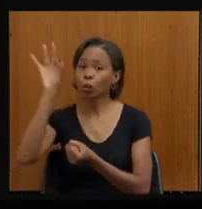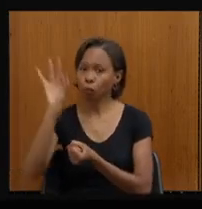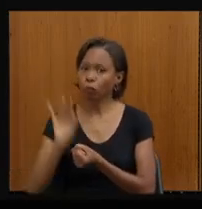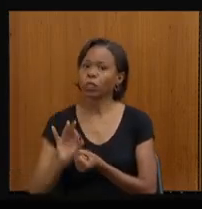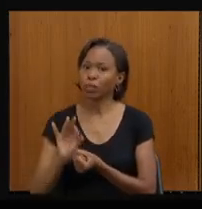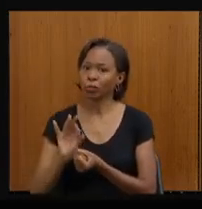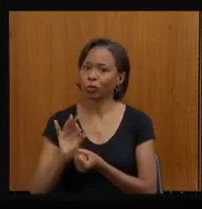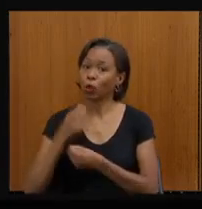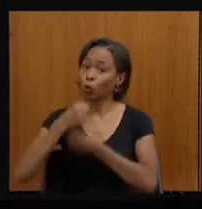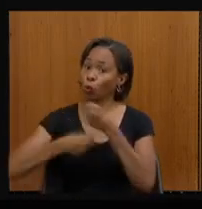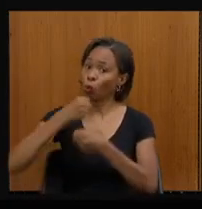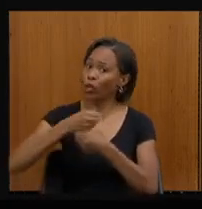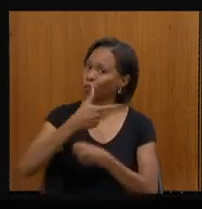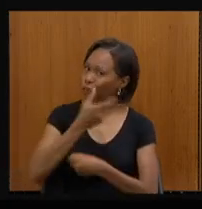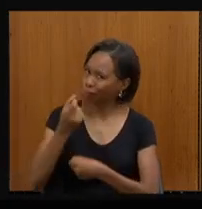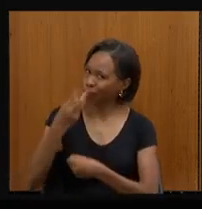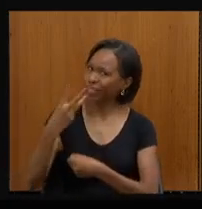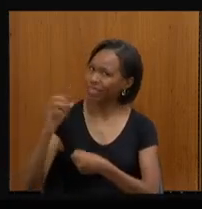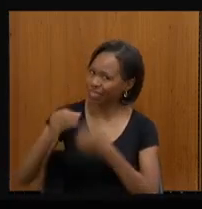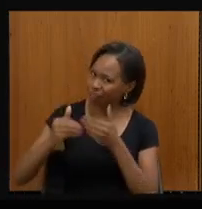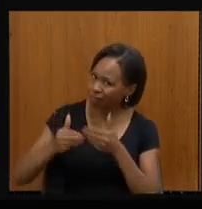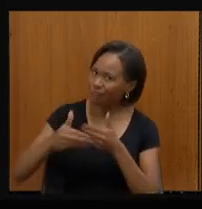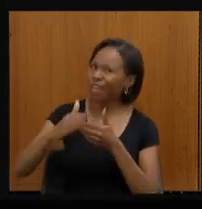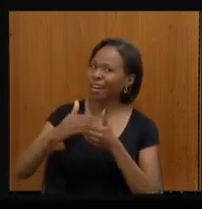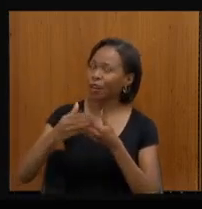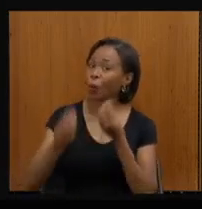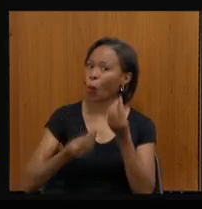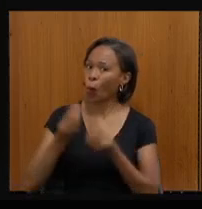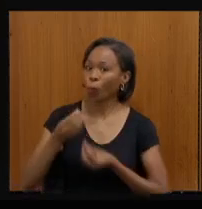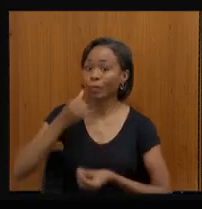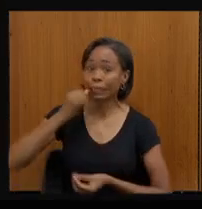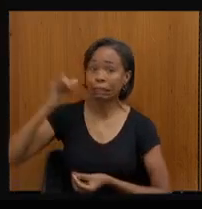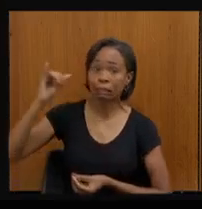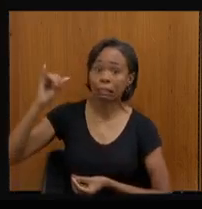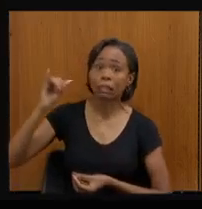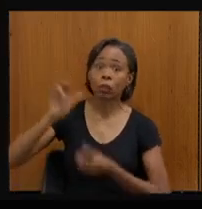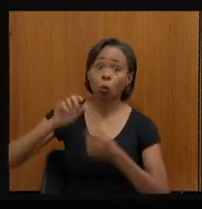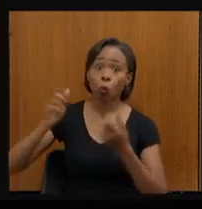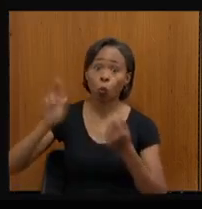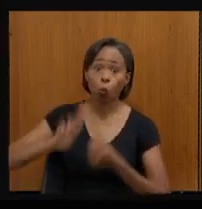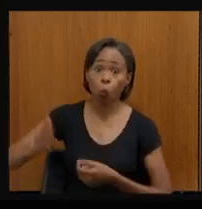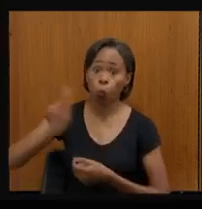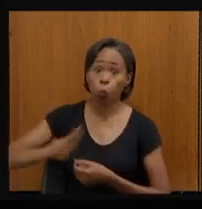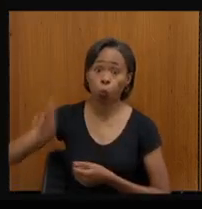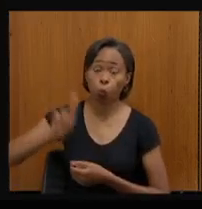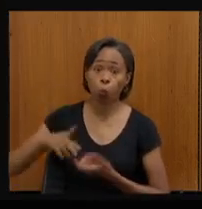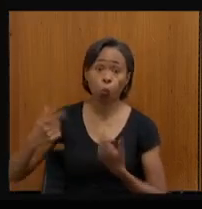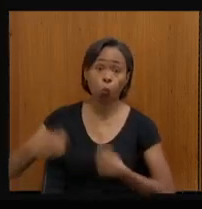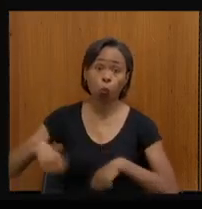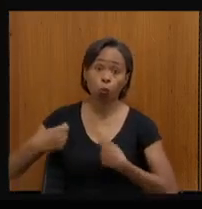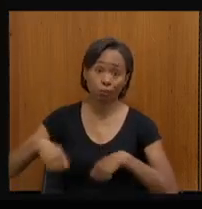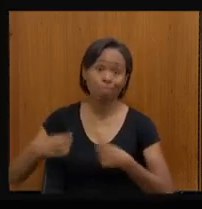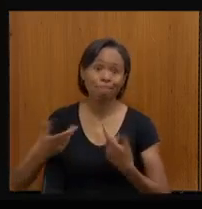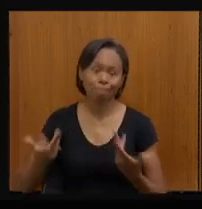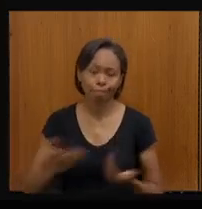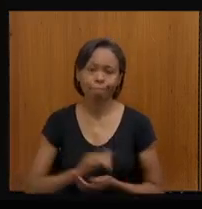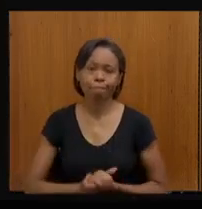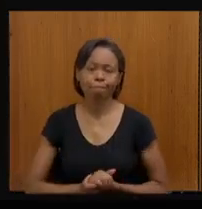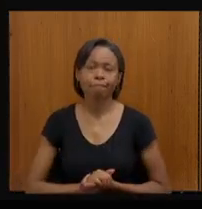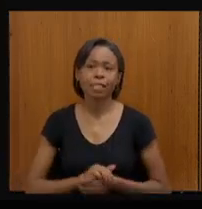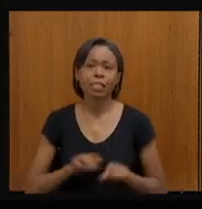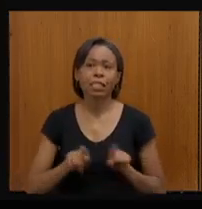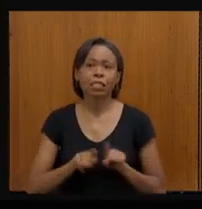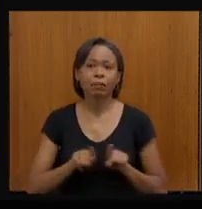cento e Leo o tempo imagina demanda de eletricidade 3 a parte também iniciativa de Piroli karlstor